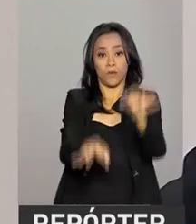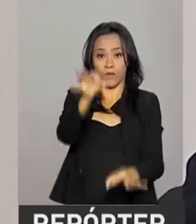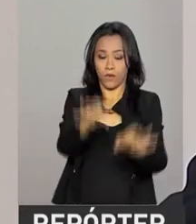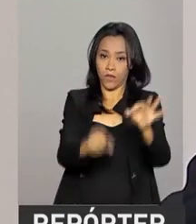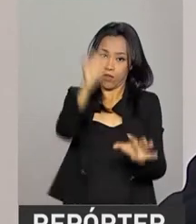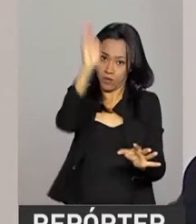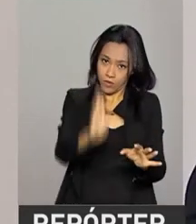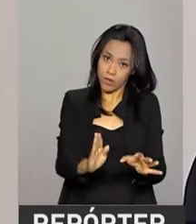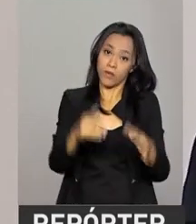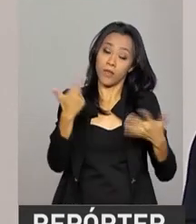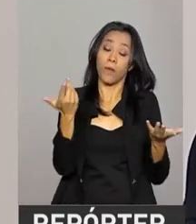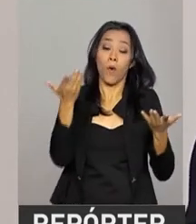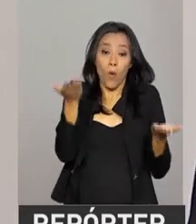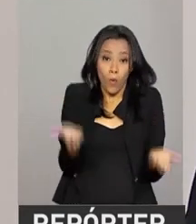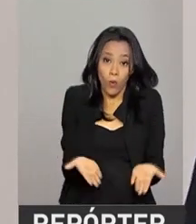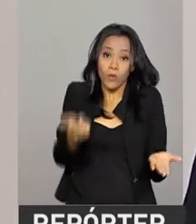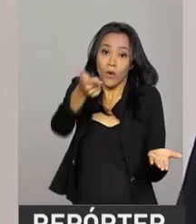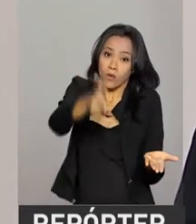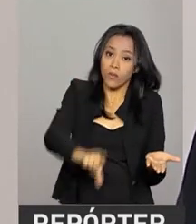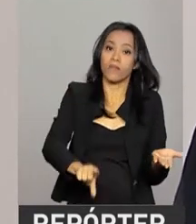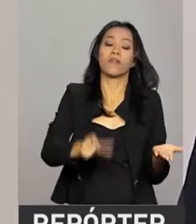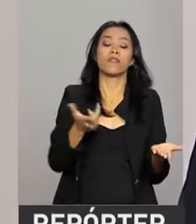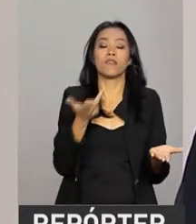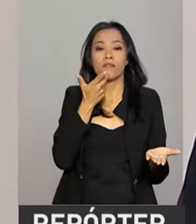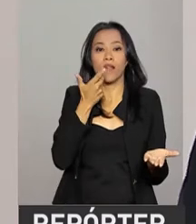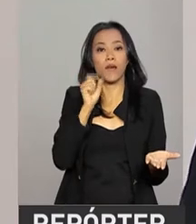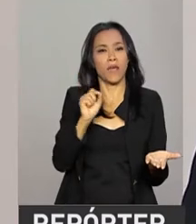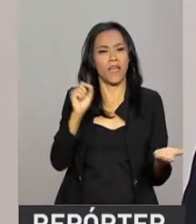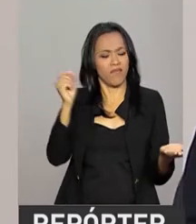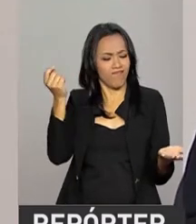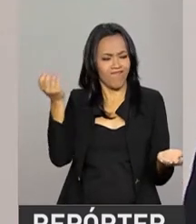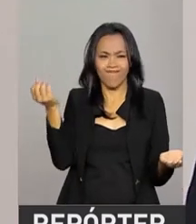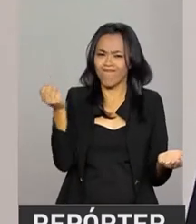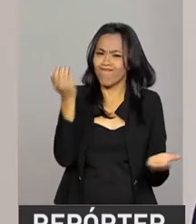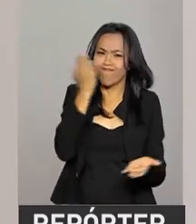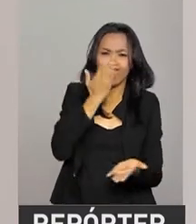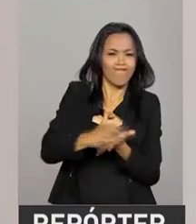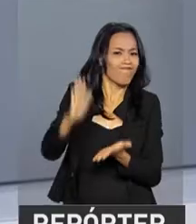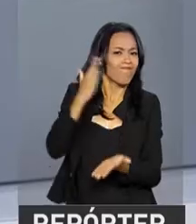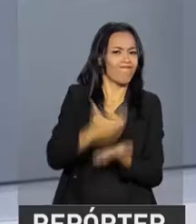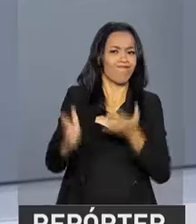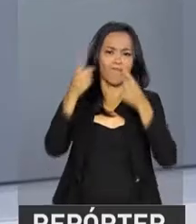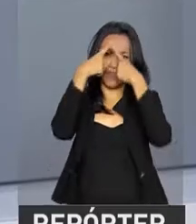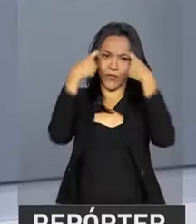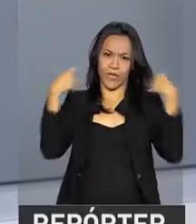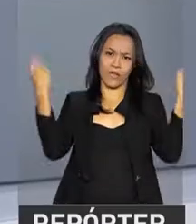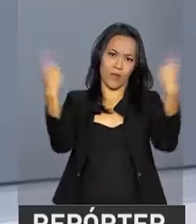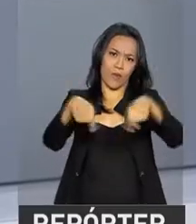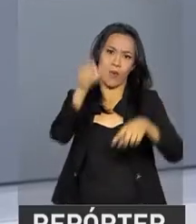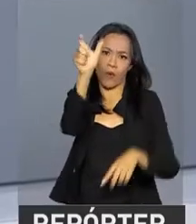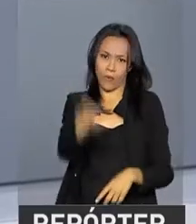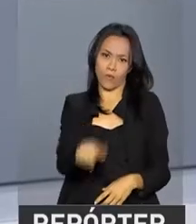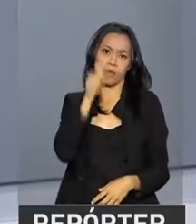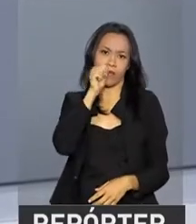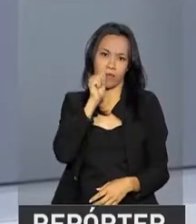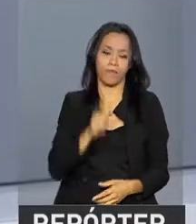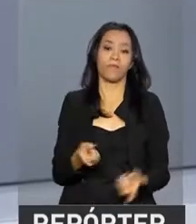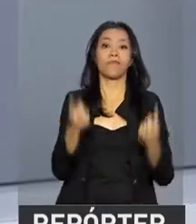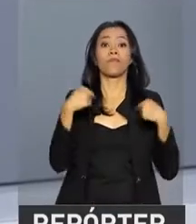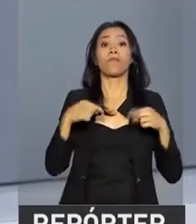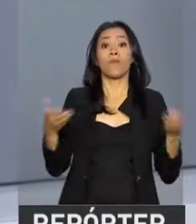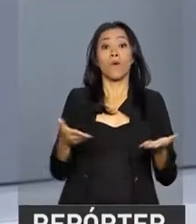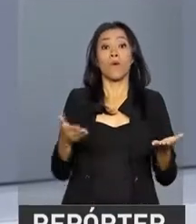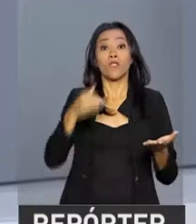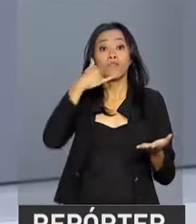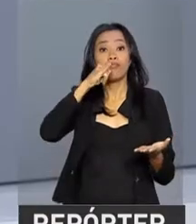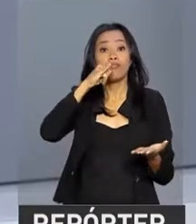mais uma vez nós temos que estar abaixo a violência contra a mulher conta de energia mais barata